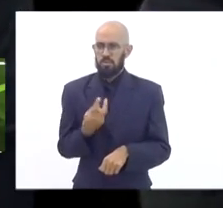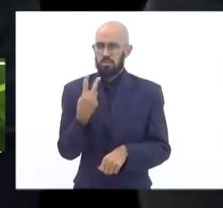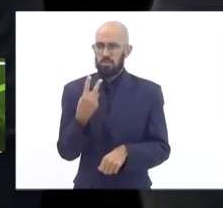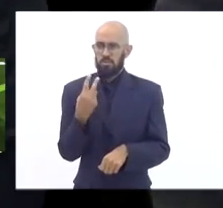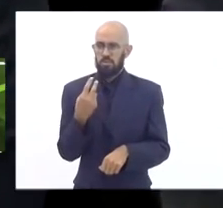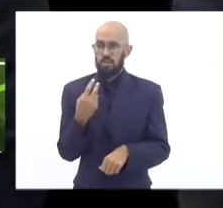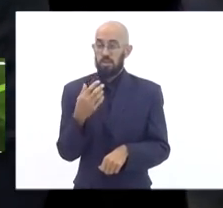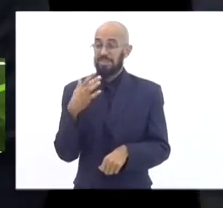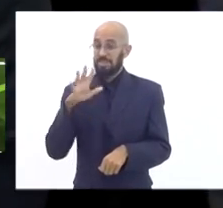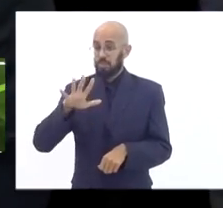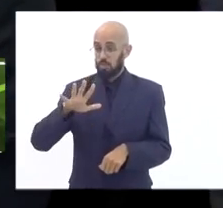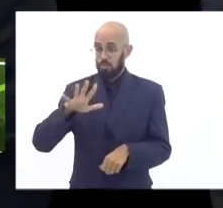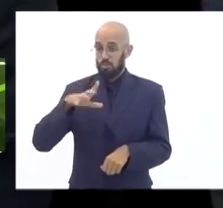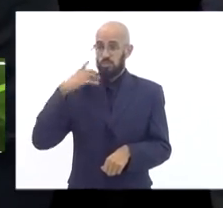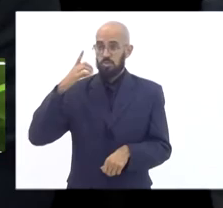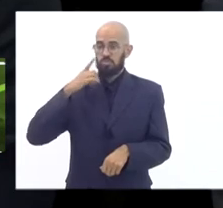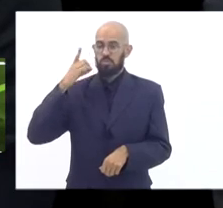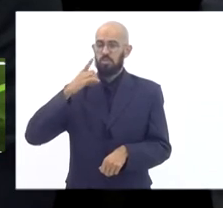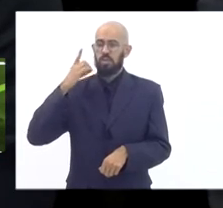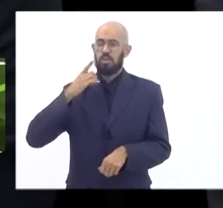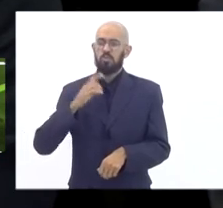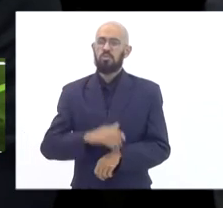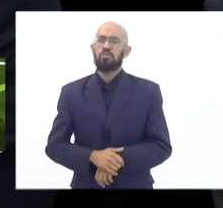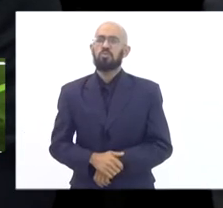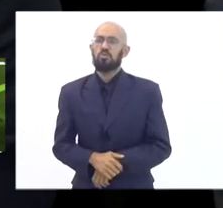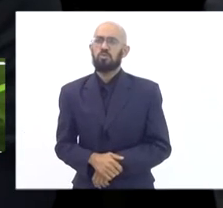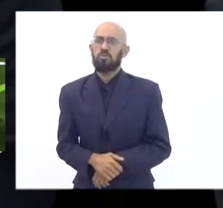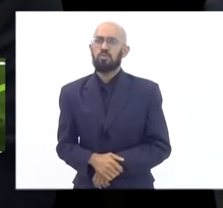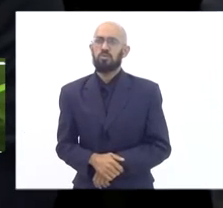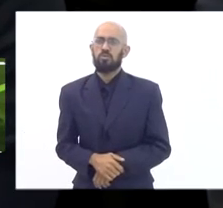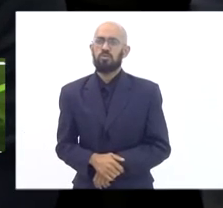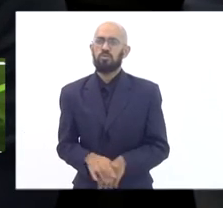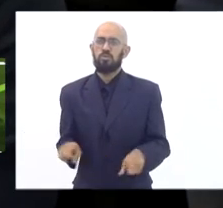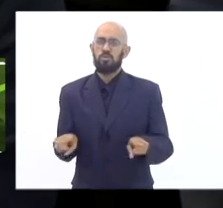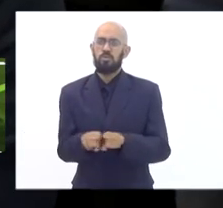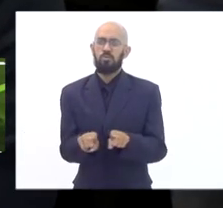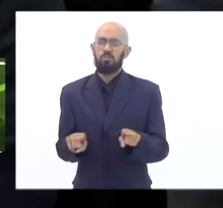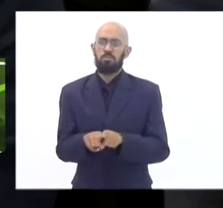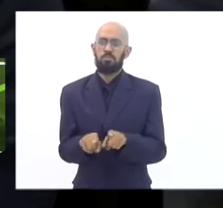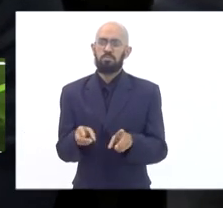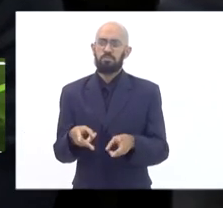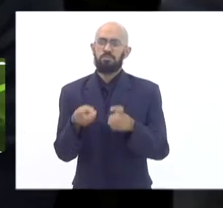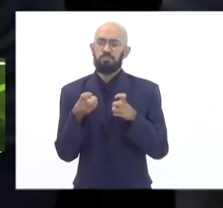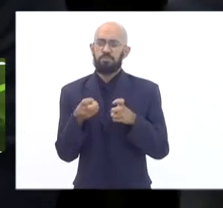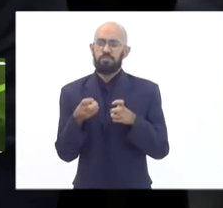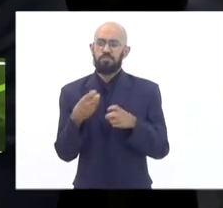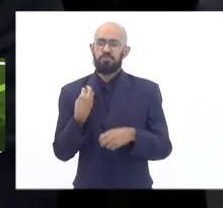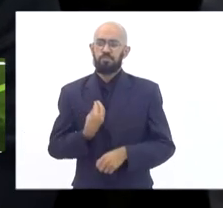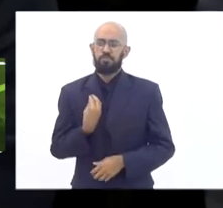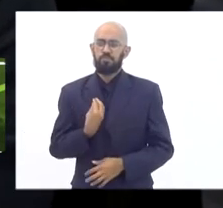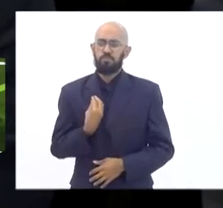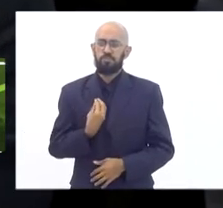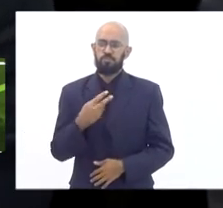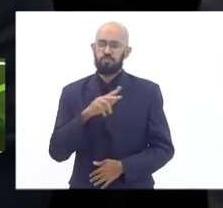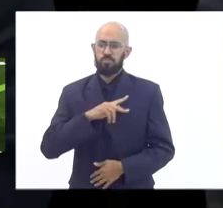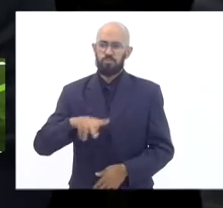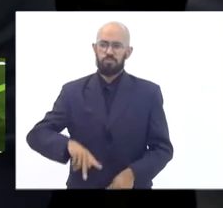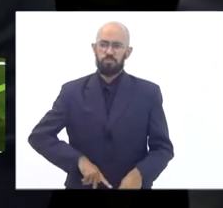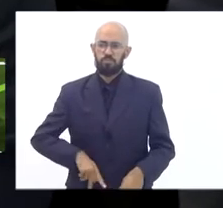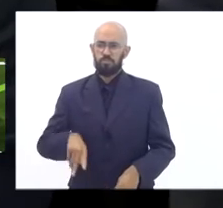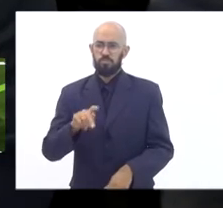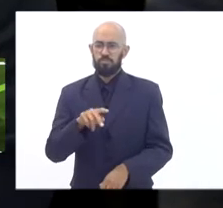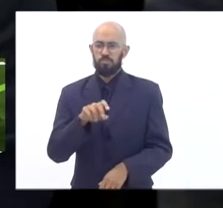cinco deputados do quilate, Vossa Excelência. Percebo a presença do presidente da Supervia,